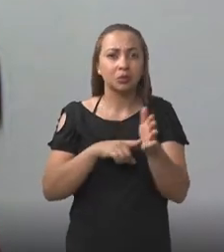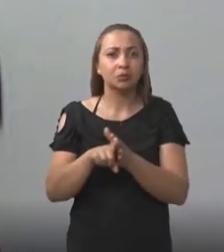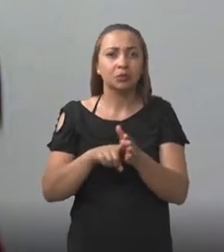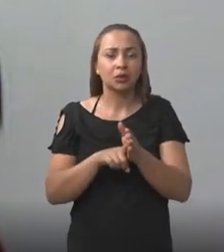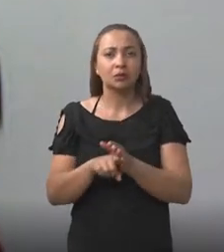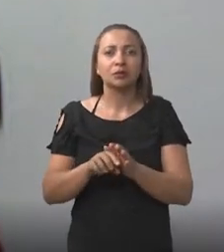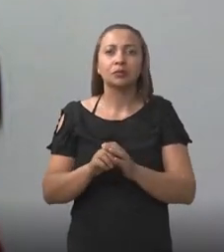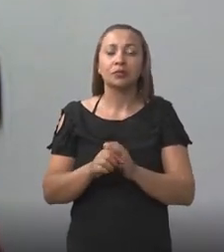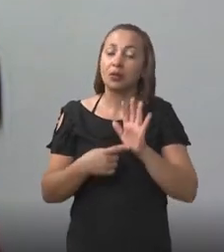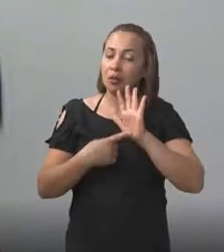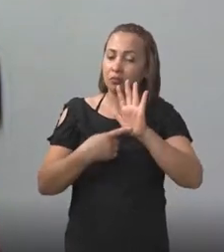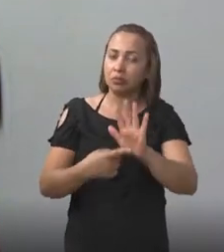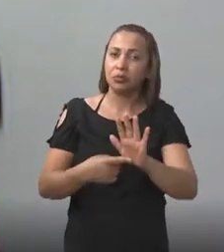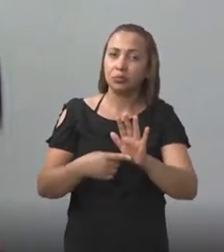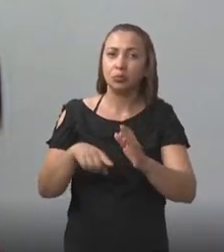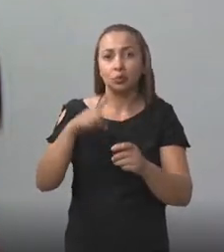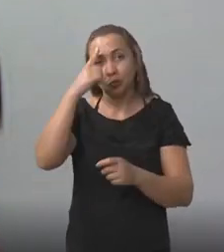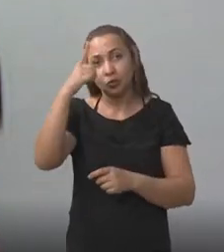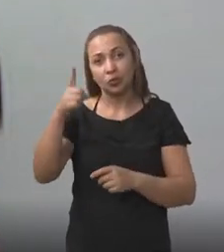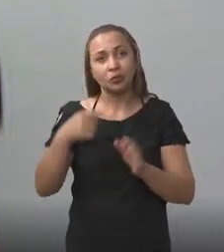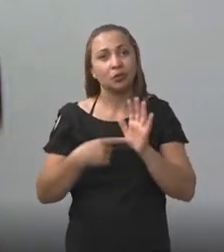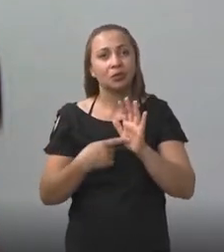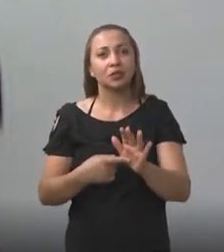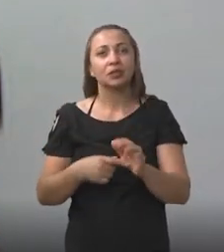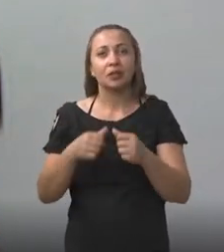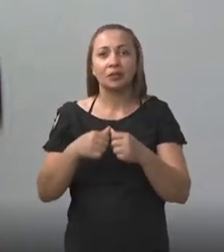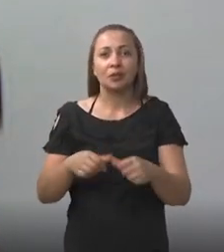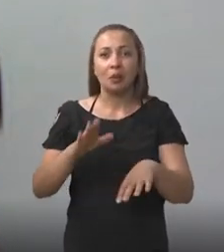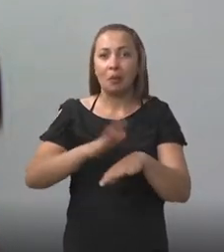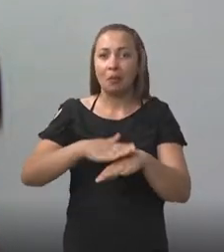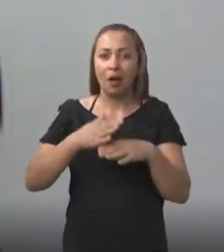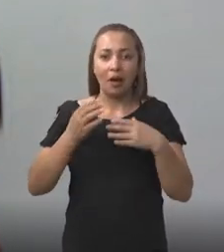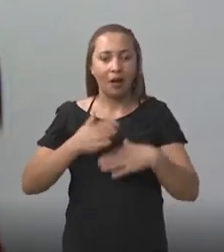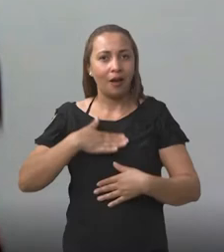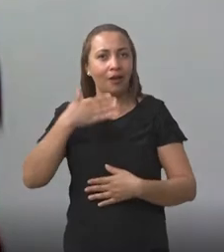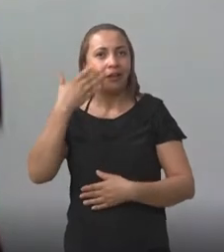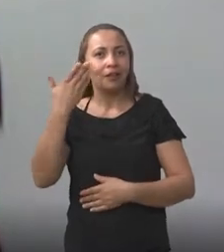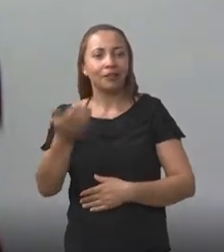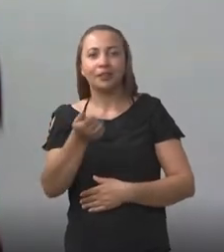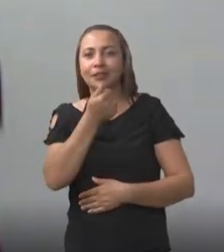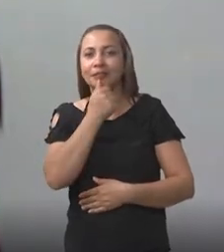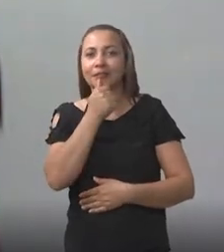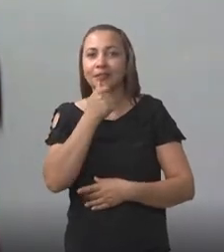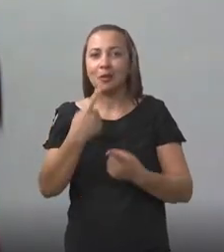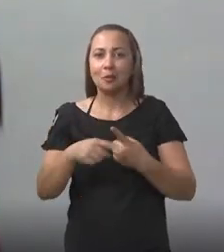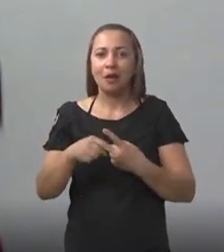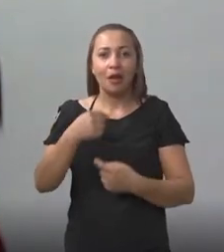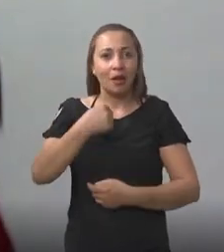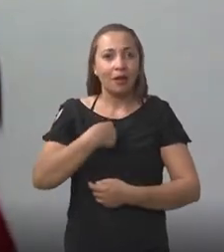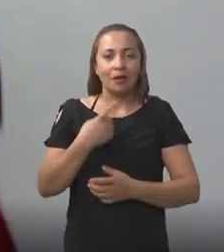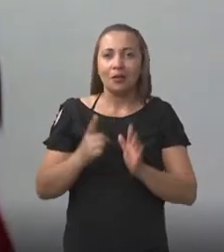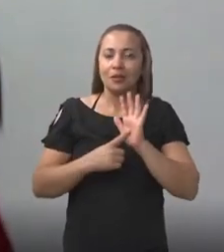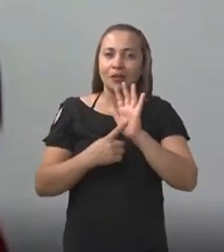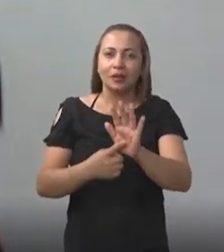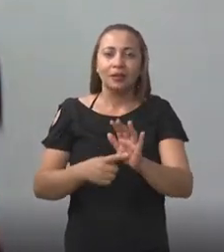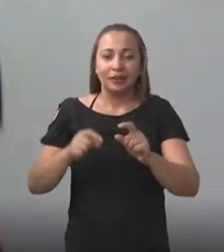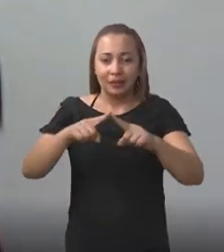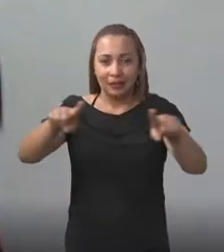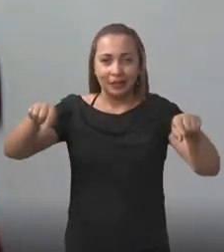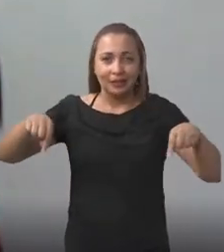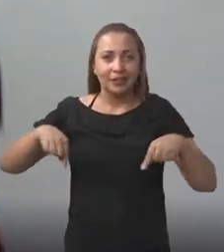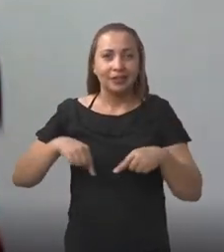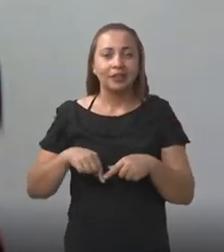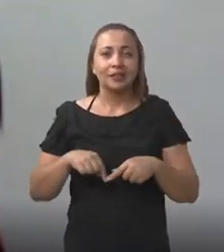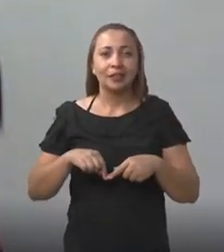sido aprovado o trabalho e tal. Aí apresentei. No dia que eu fui apresentar, eu fiquei mais chocada ainda, porque eu que apresentei,